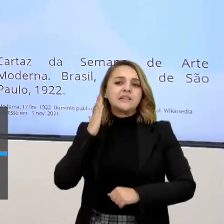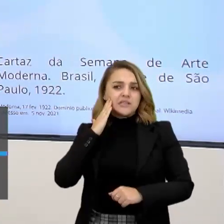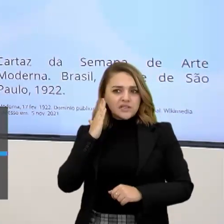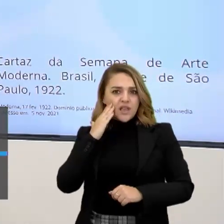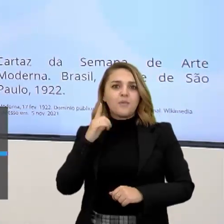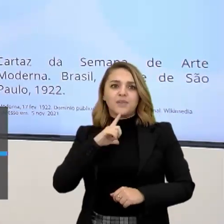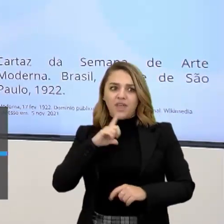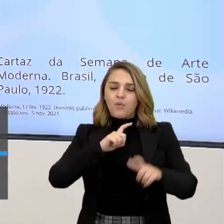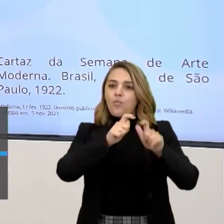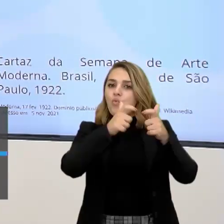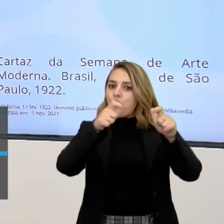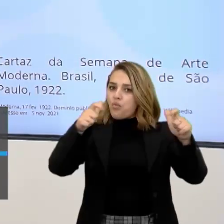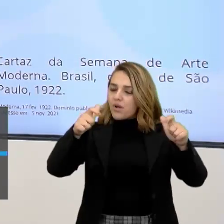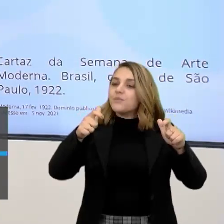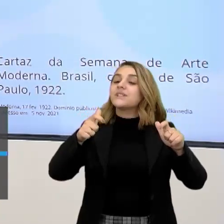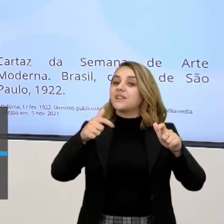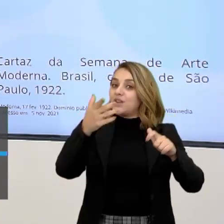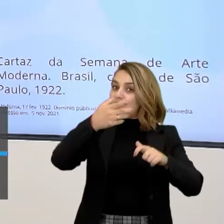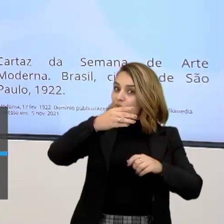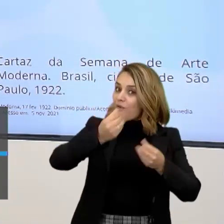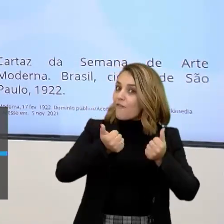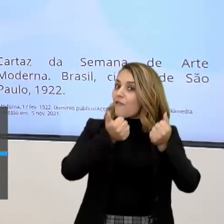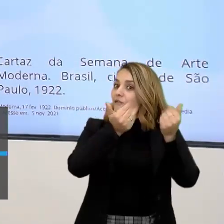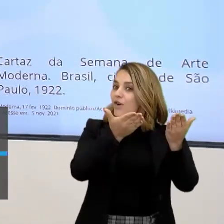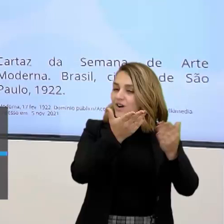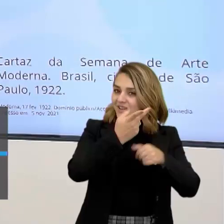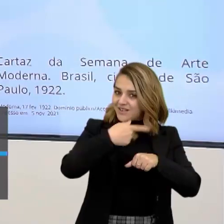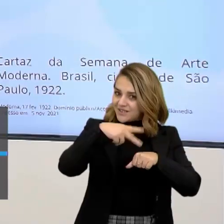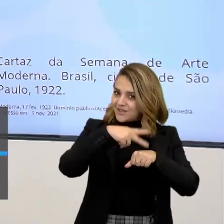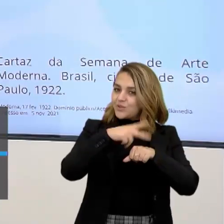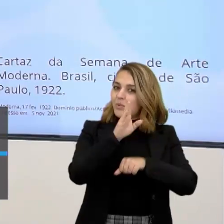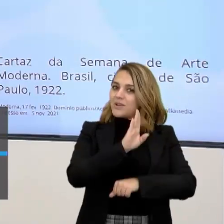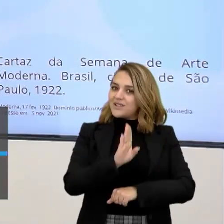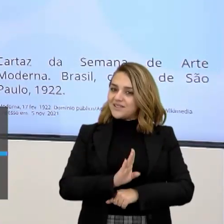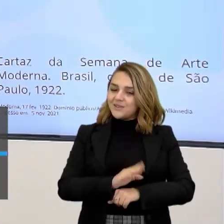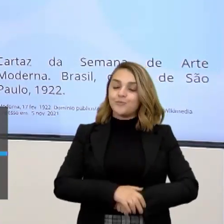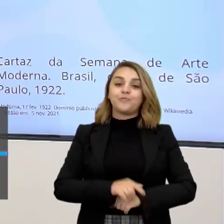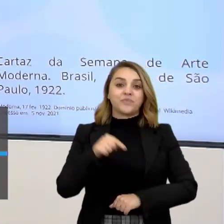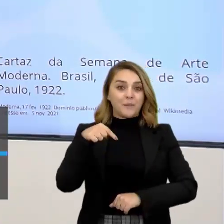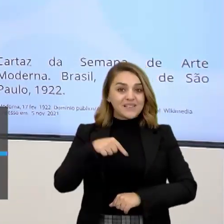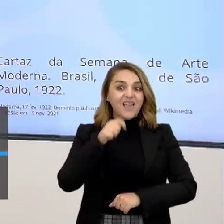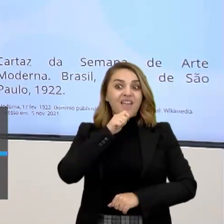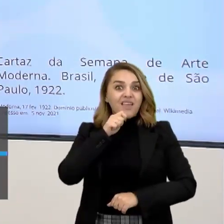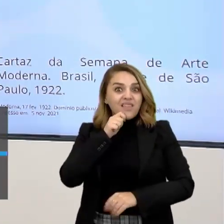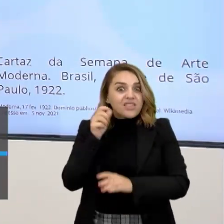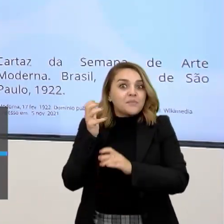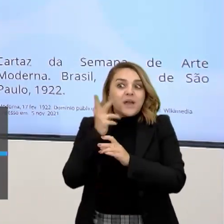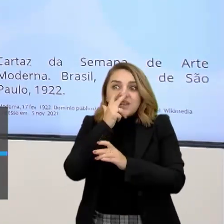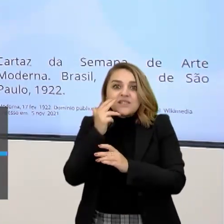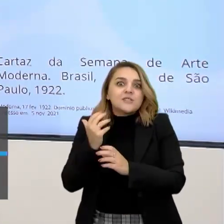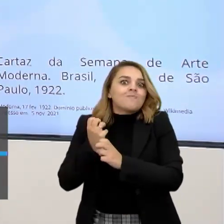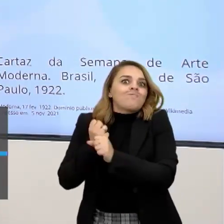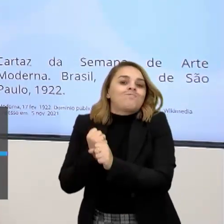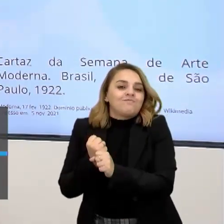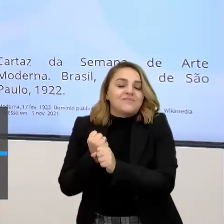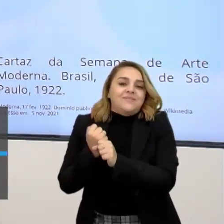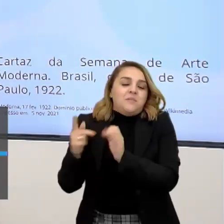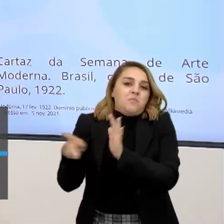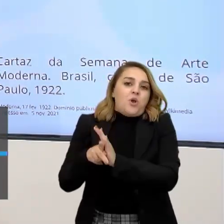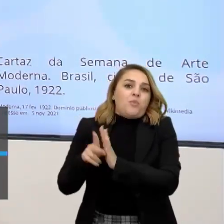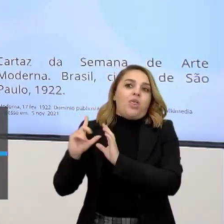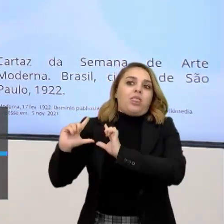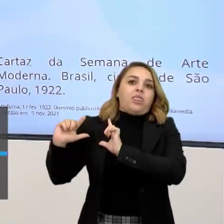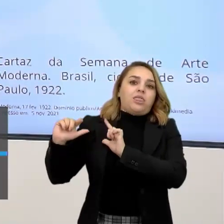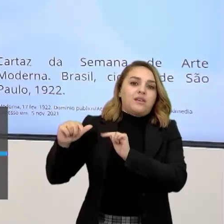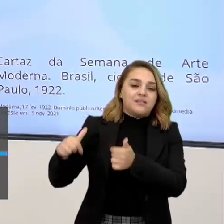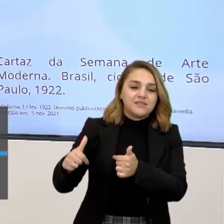uma outra proporção. E no Brasil havia muito apego ainda aos valores tradicionais. Então fizeram essa Semana de Arte